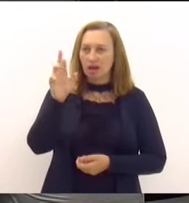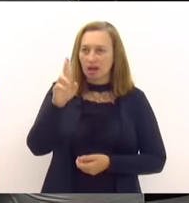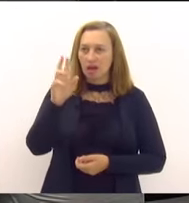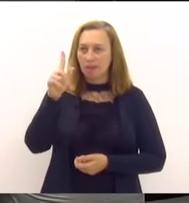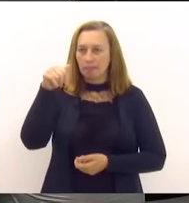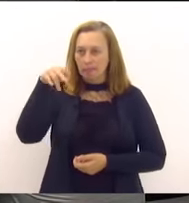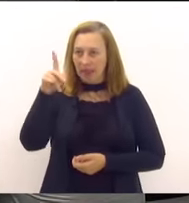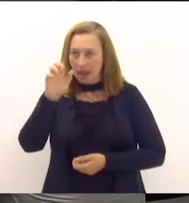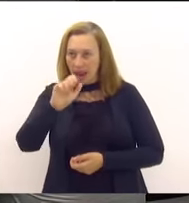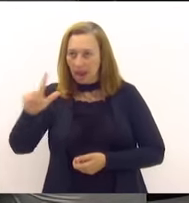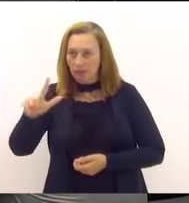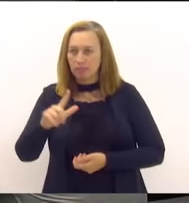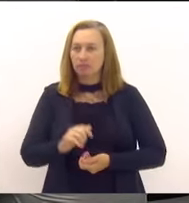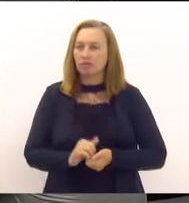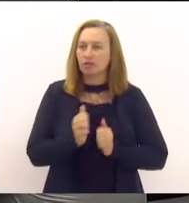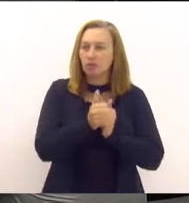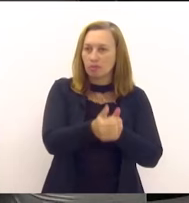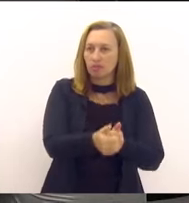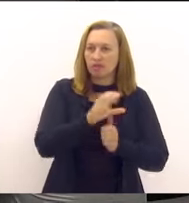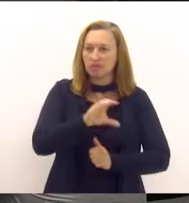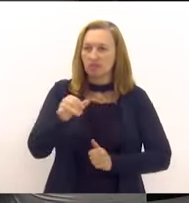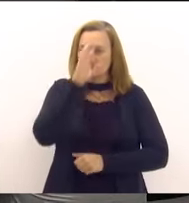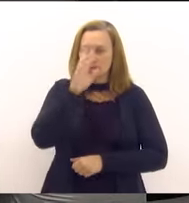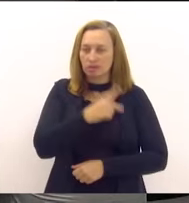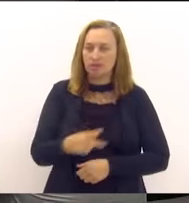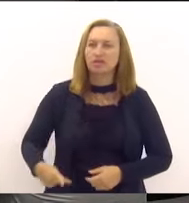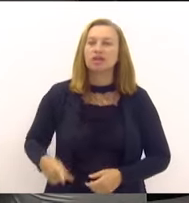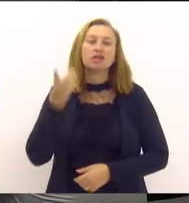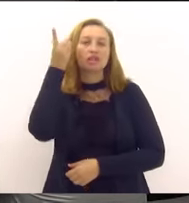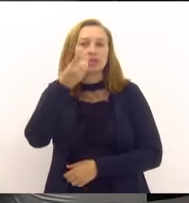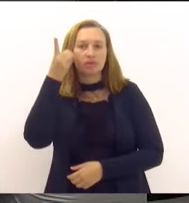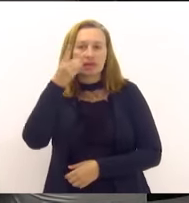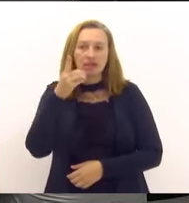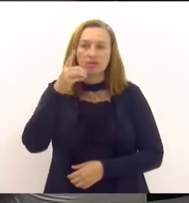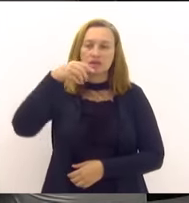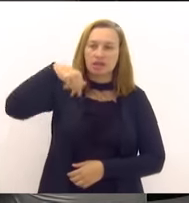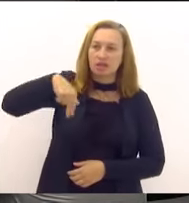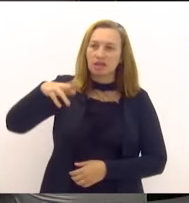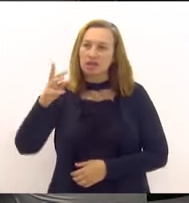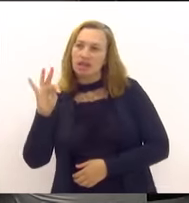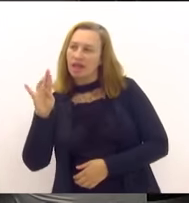Acompanho o relator, senhor presidente. Deputado Guilherme De Laroli.